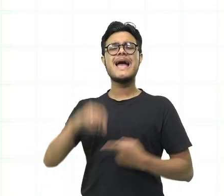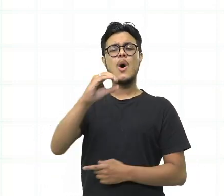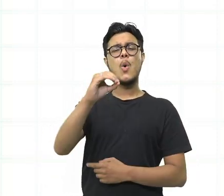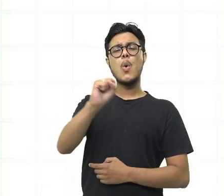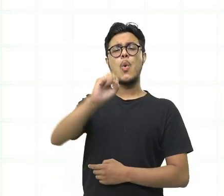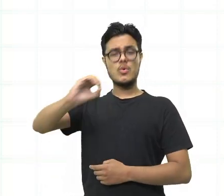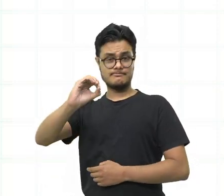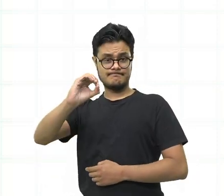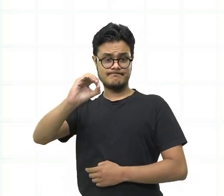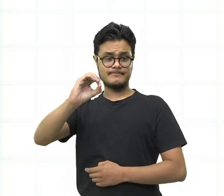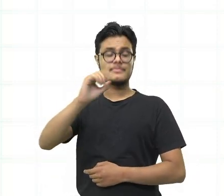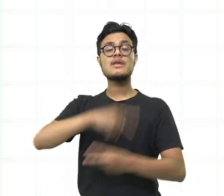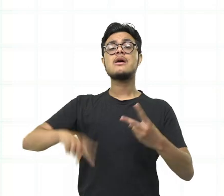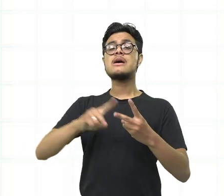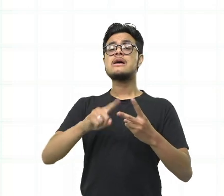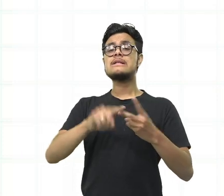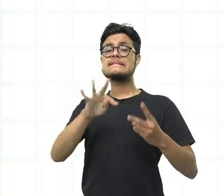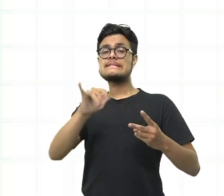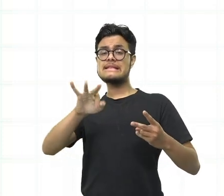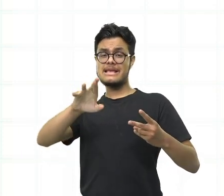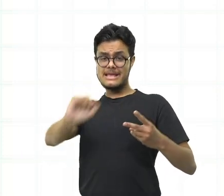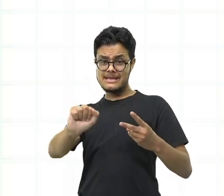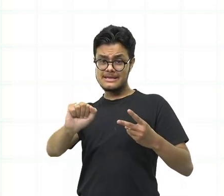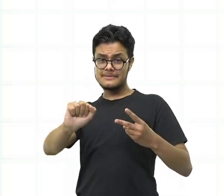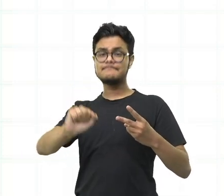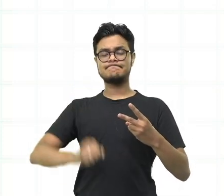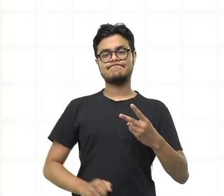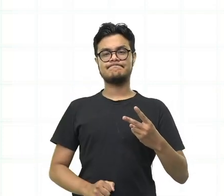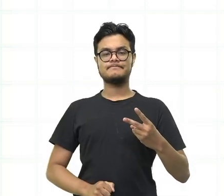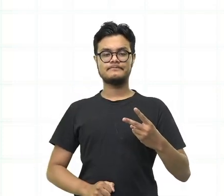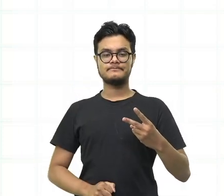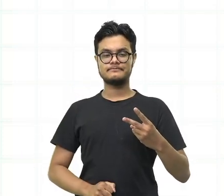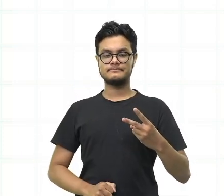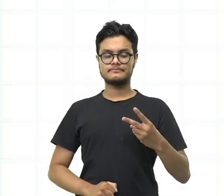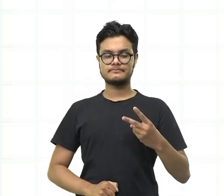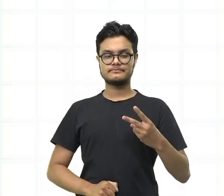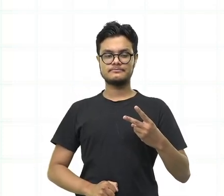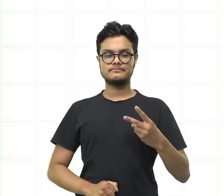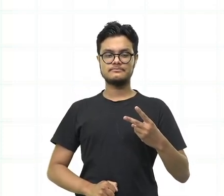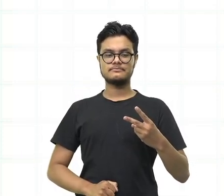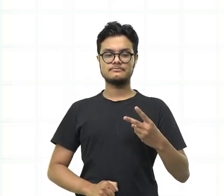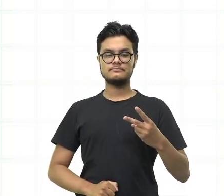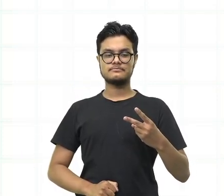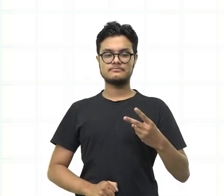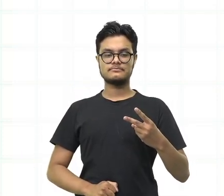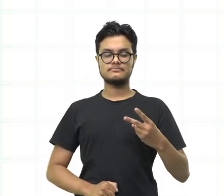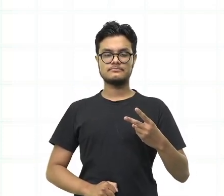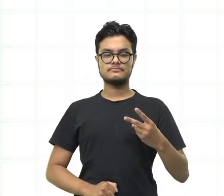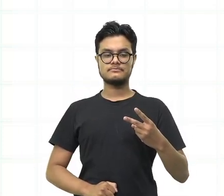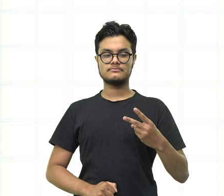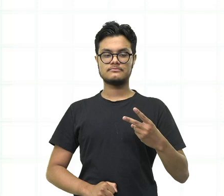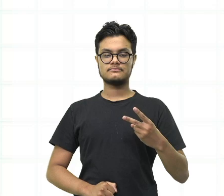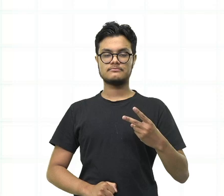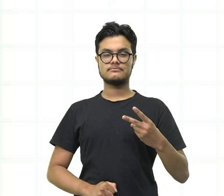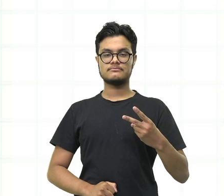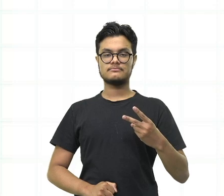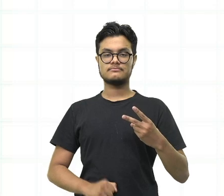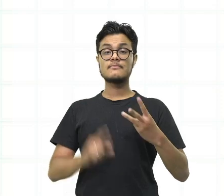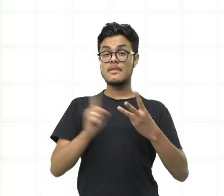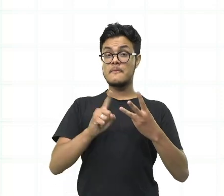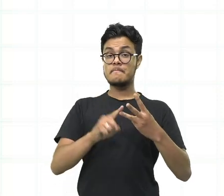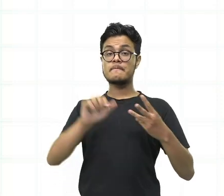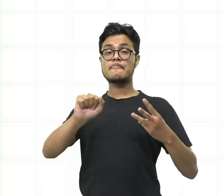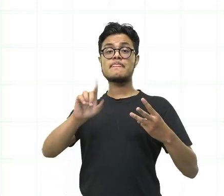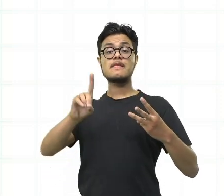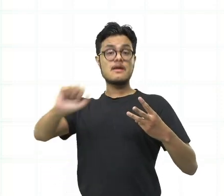e botei teira. Ficou o quê? Cafeteira. E lógico que eu também tirei ali o acento, né? O boi, eu acrescentei o